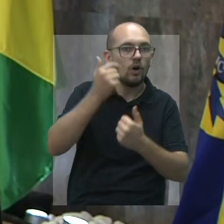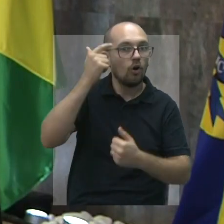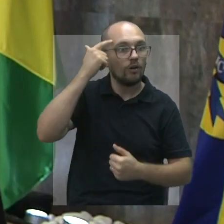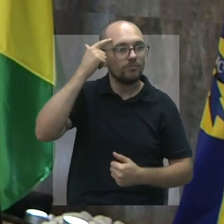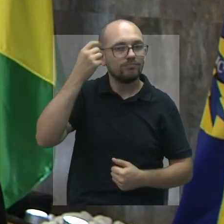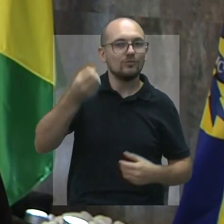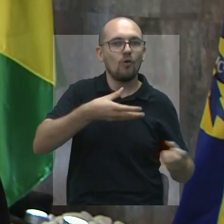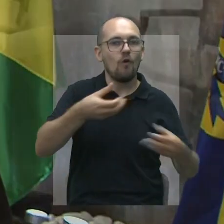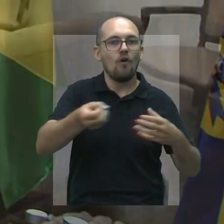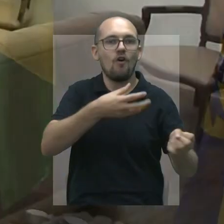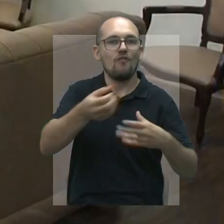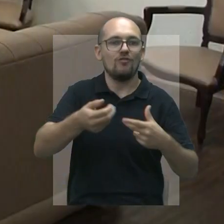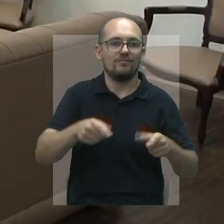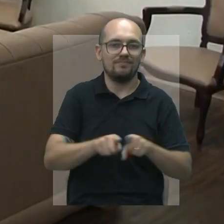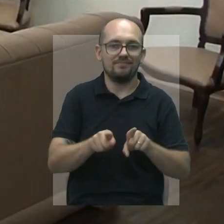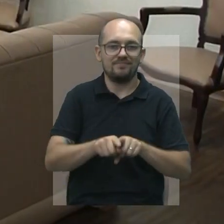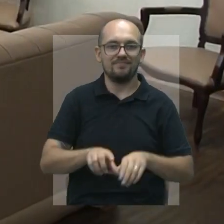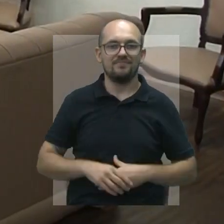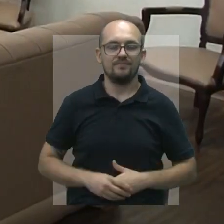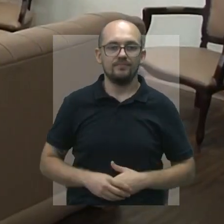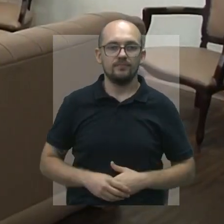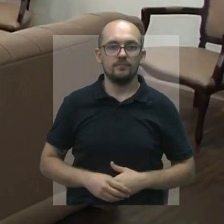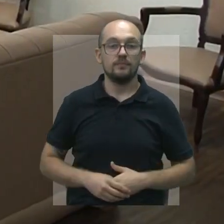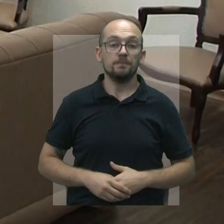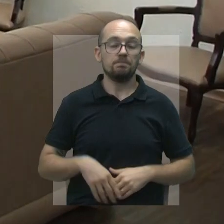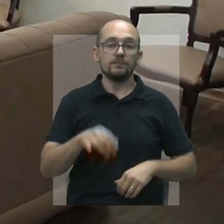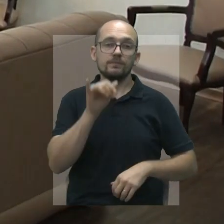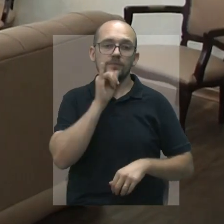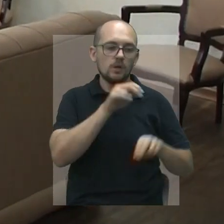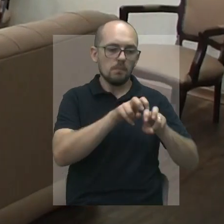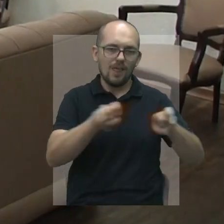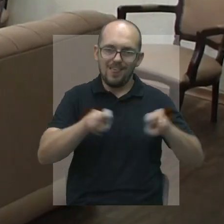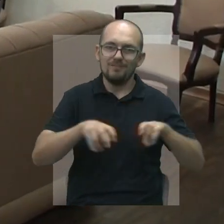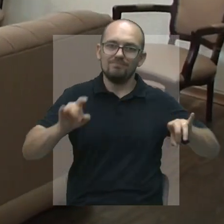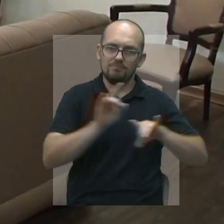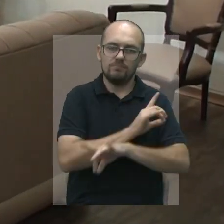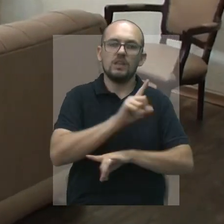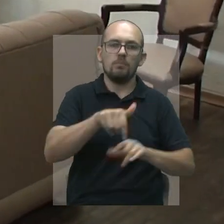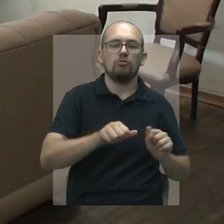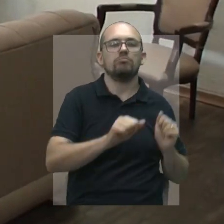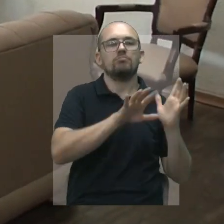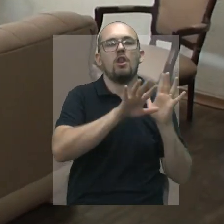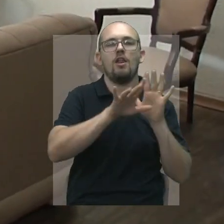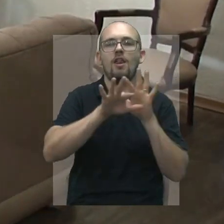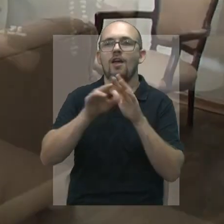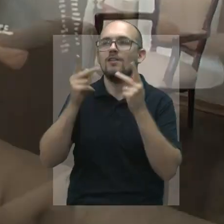da atualidade também. Depois da sessão simulada, os jovens seguiram pelo prédio da